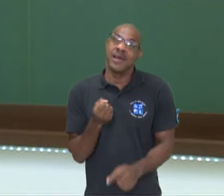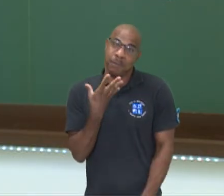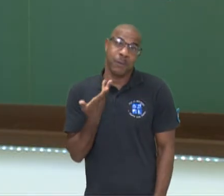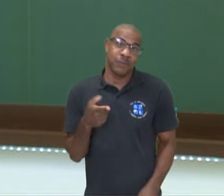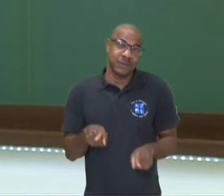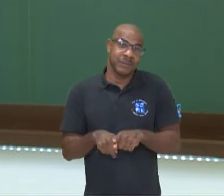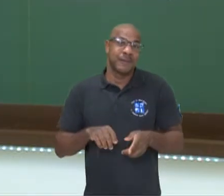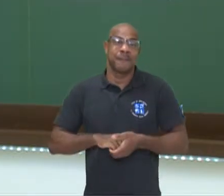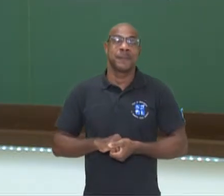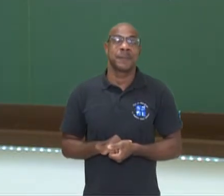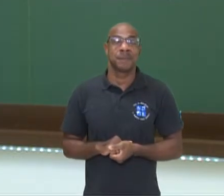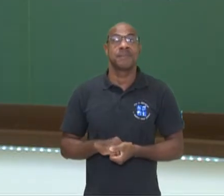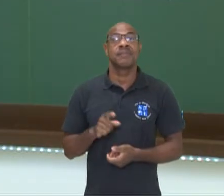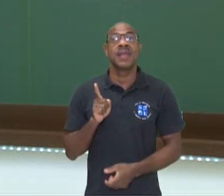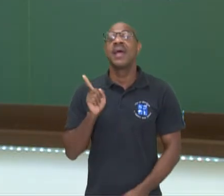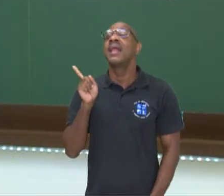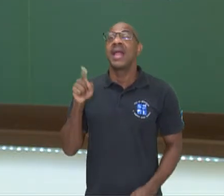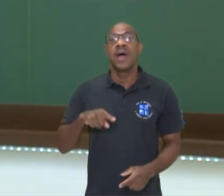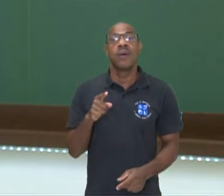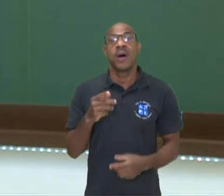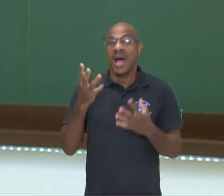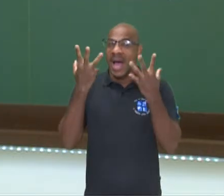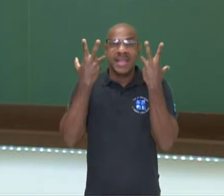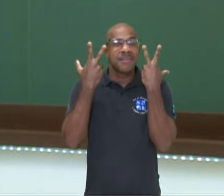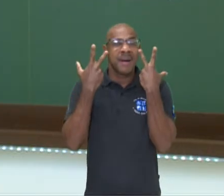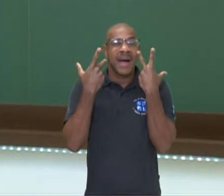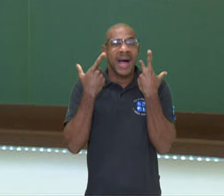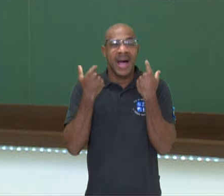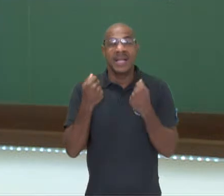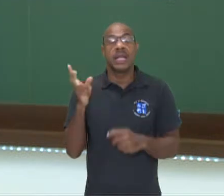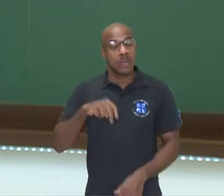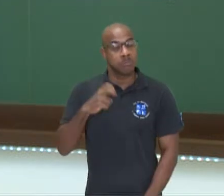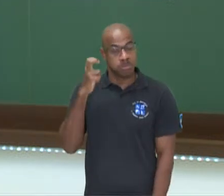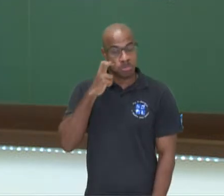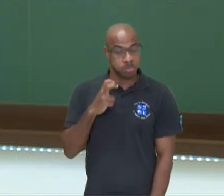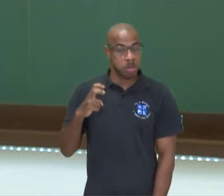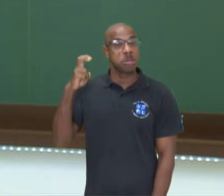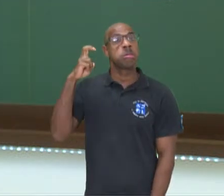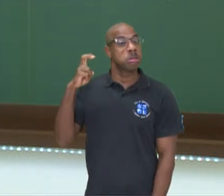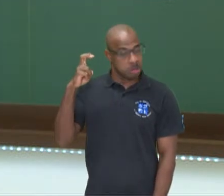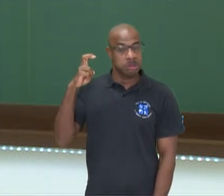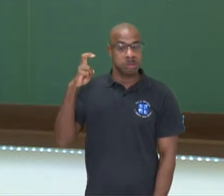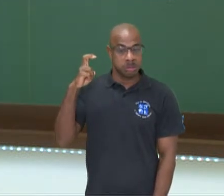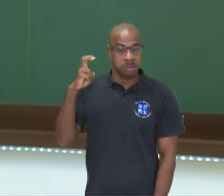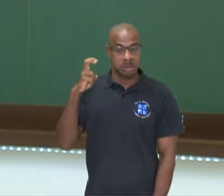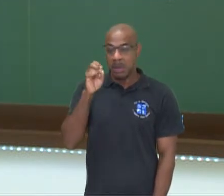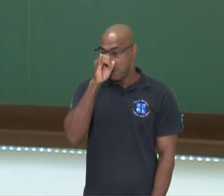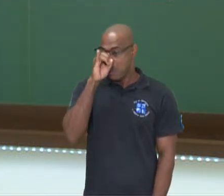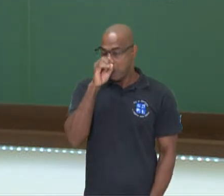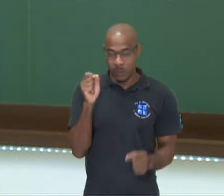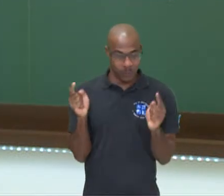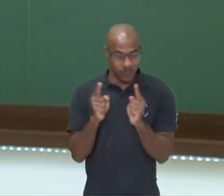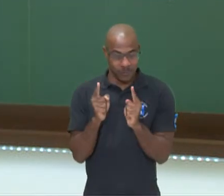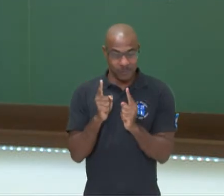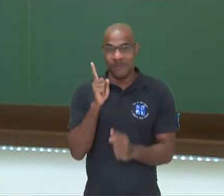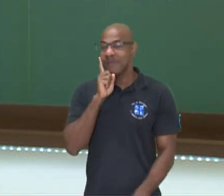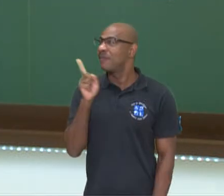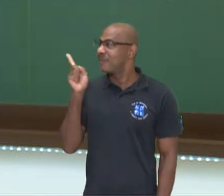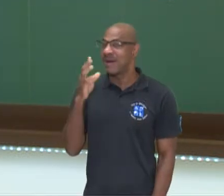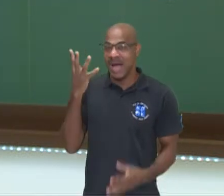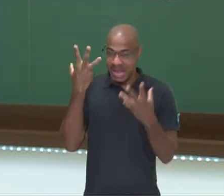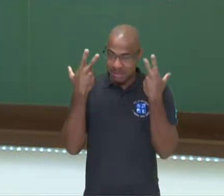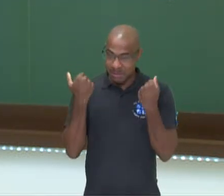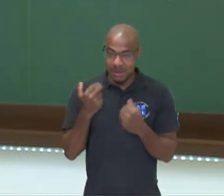bom? Eles são considerados animais muito inteligentes. Você sabia disso? O mini porco,